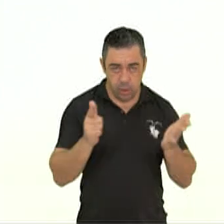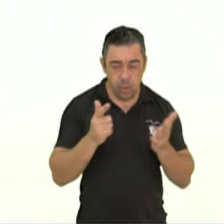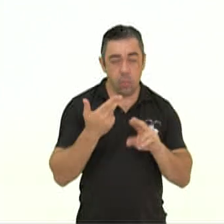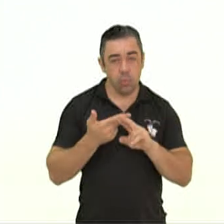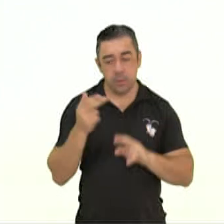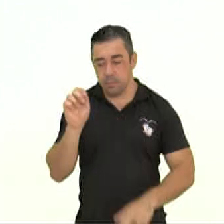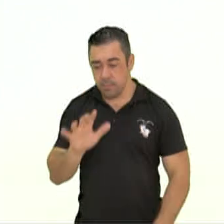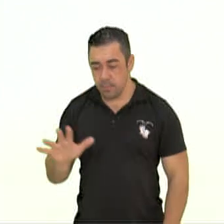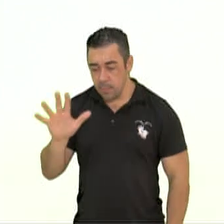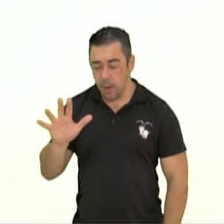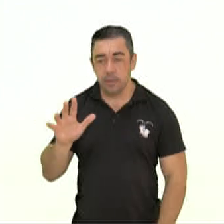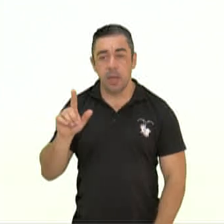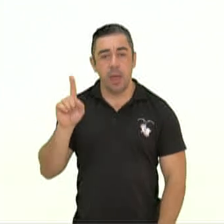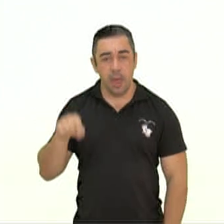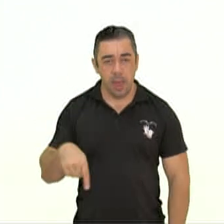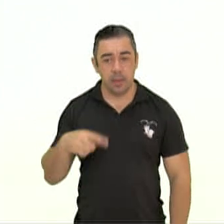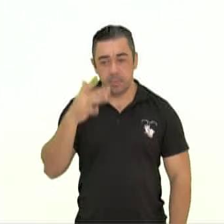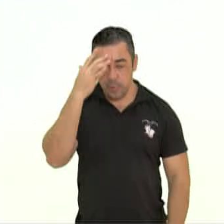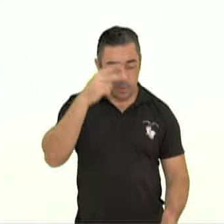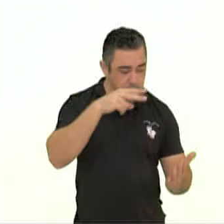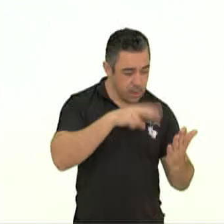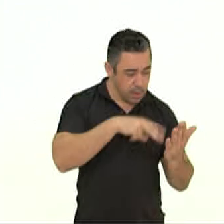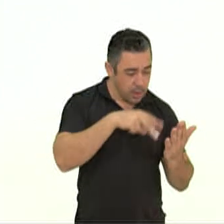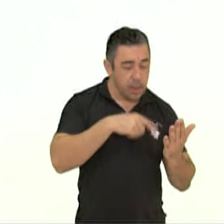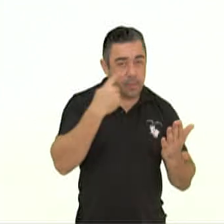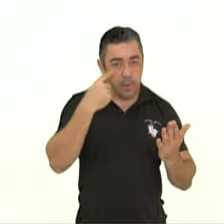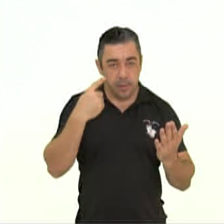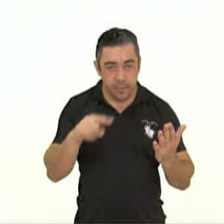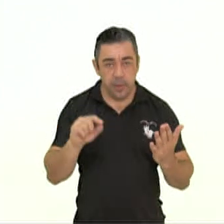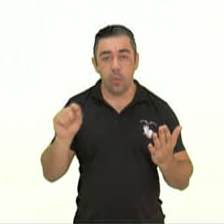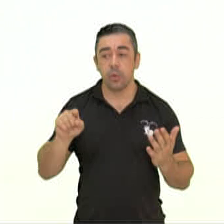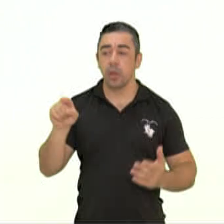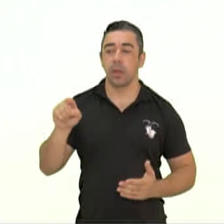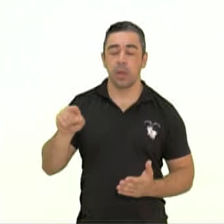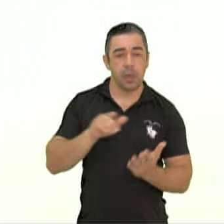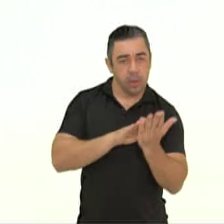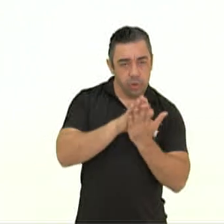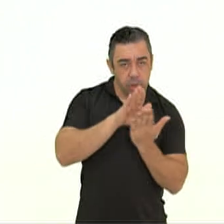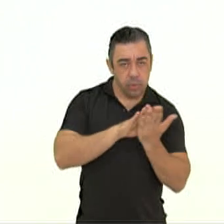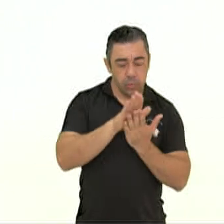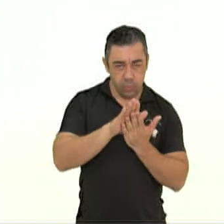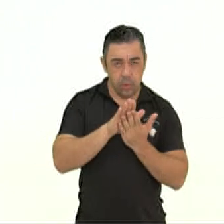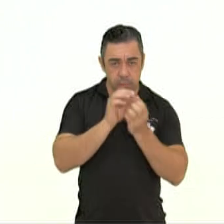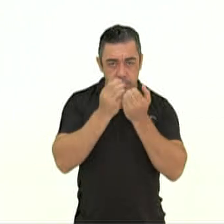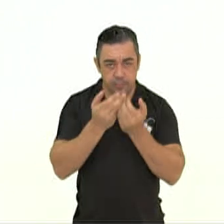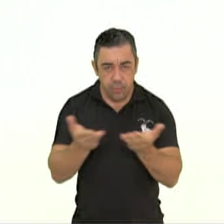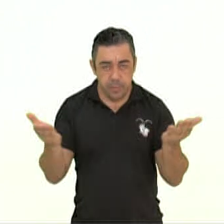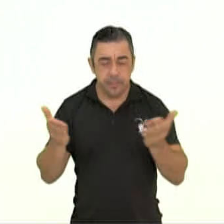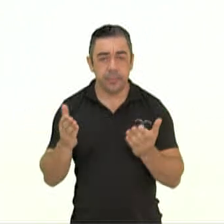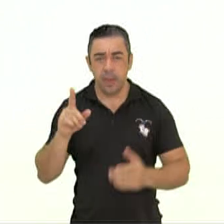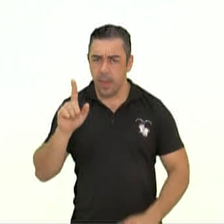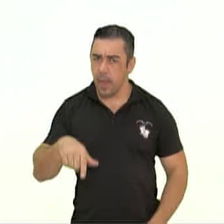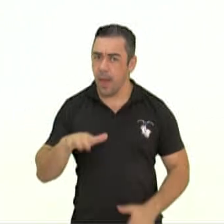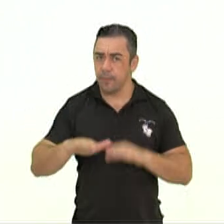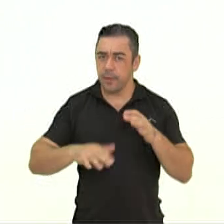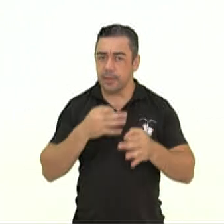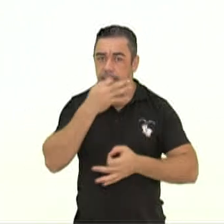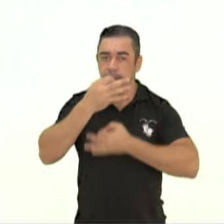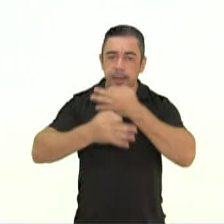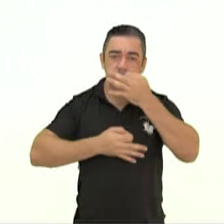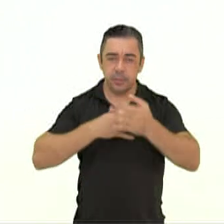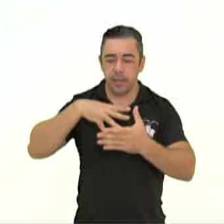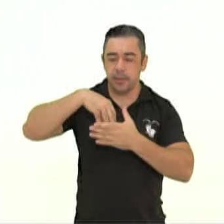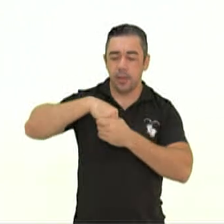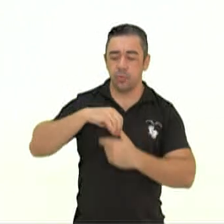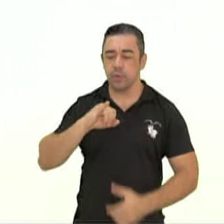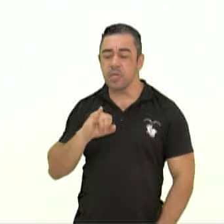para expressar aos leitores o posicionamento editorial do veículo. É uma crítica carregada de ironia